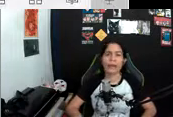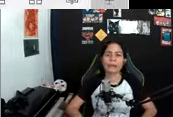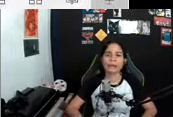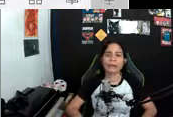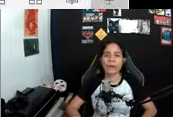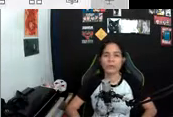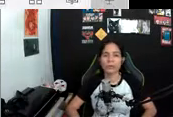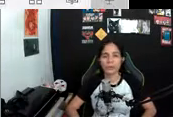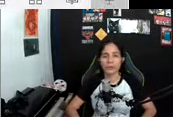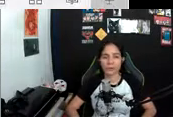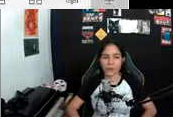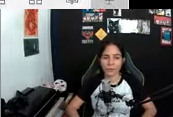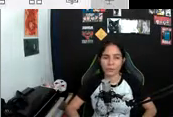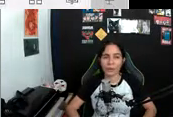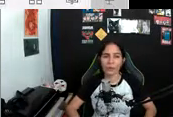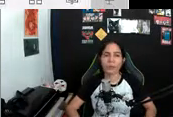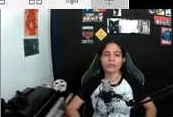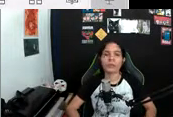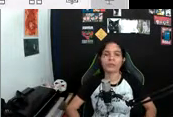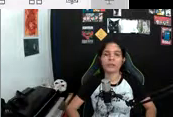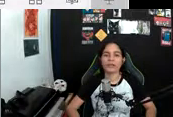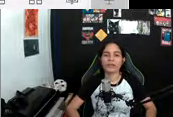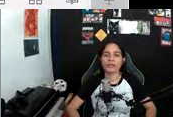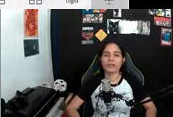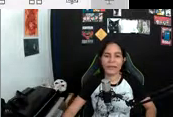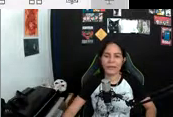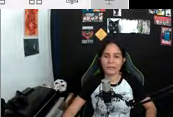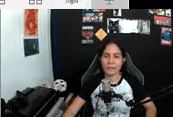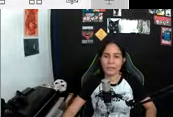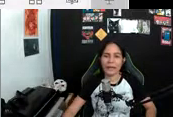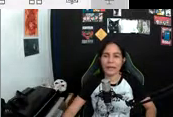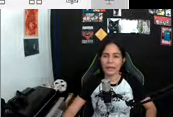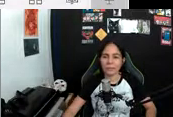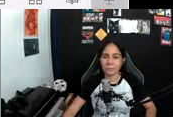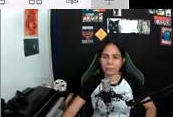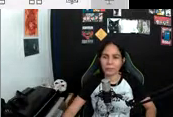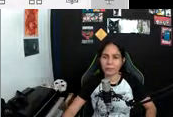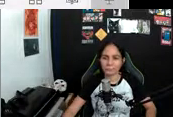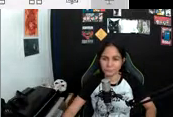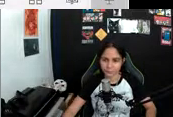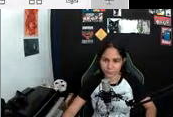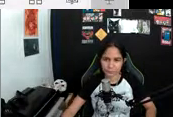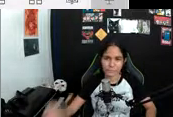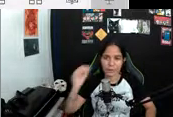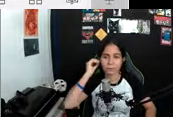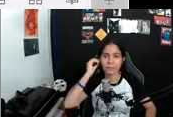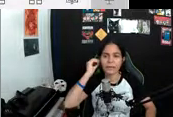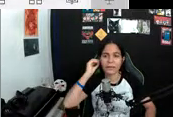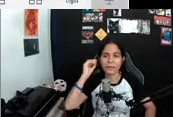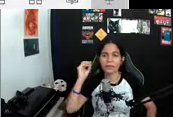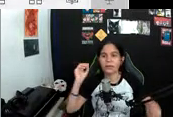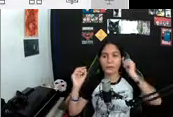injusto, adequado ou inadequado. Um dos objetivos da ética é a busca